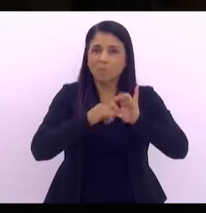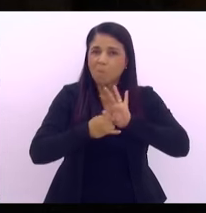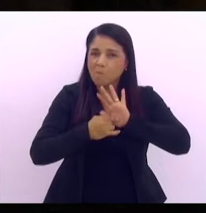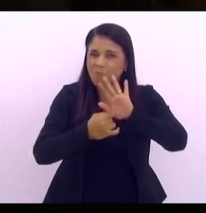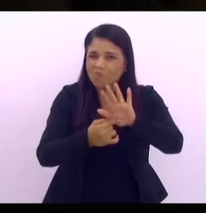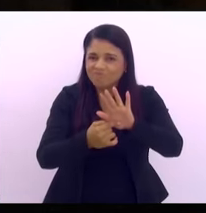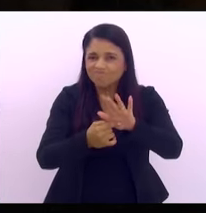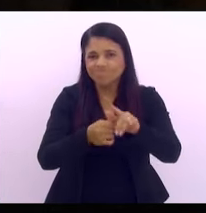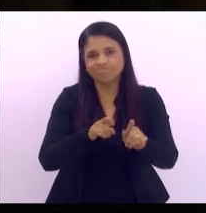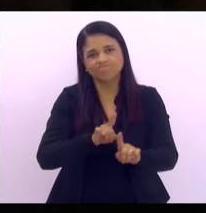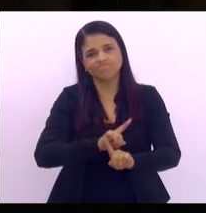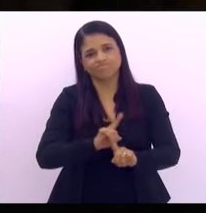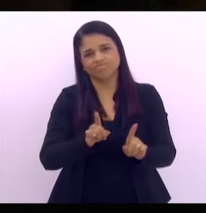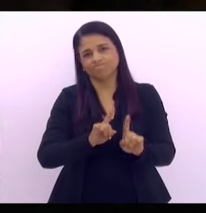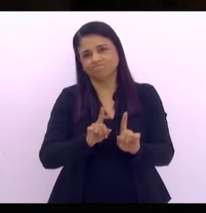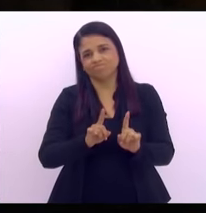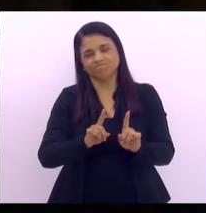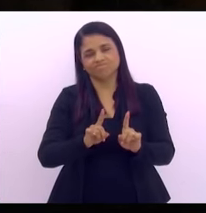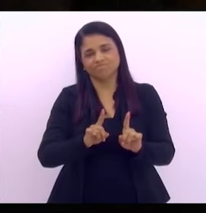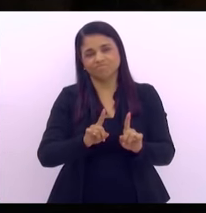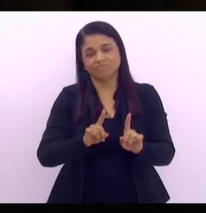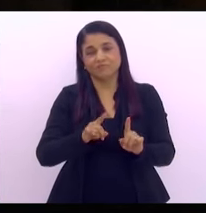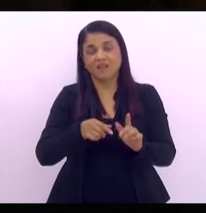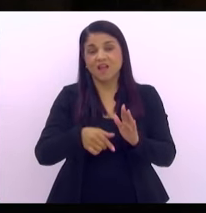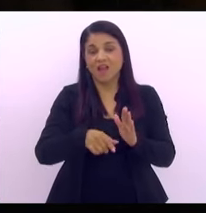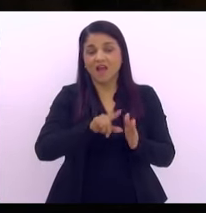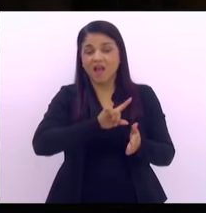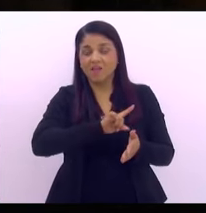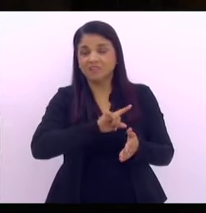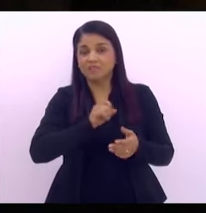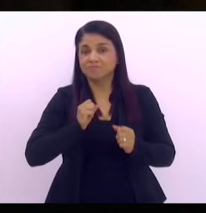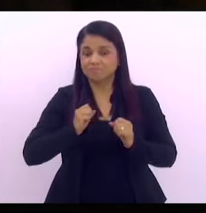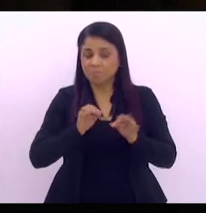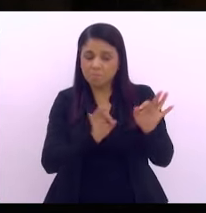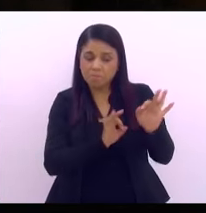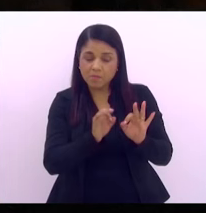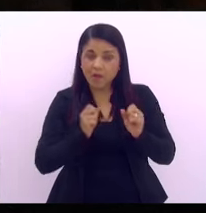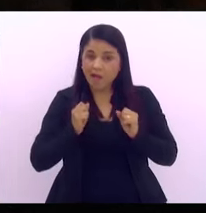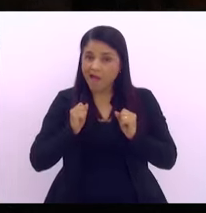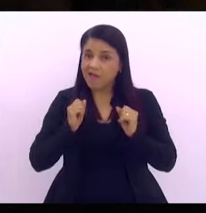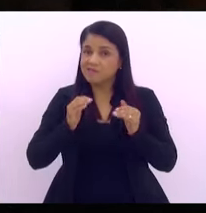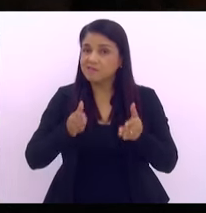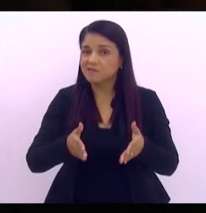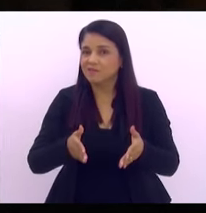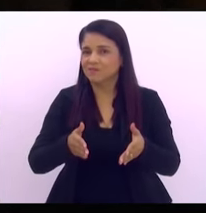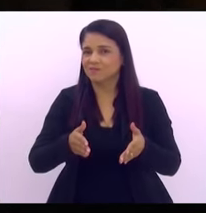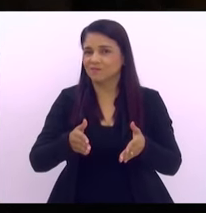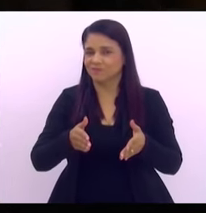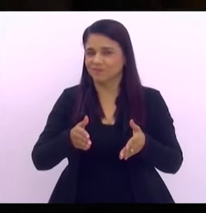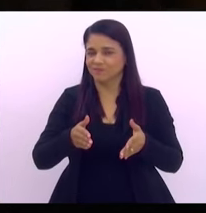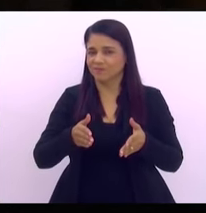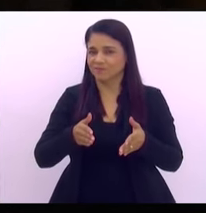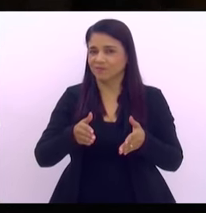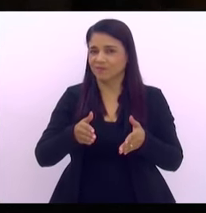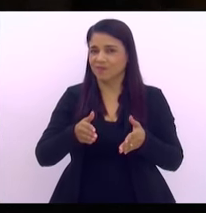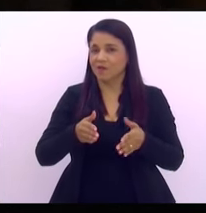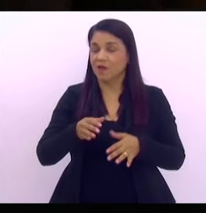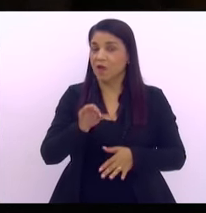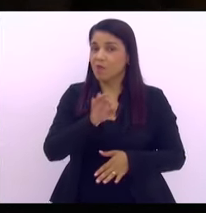devia ter planejado uma ação. Porque eu volto a dizer, polícia